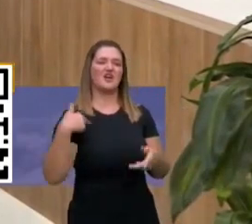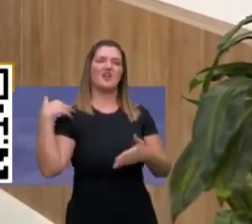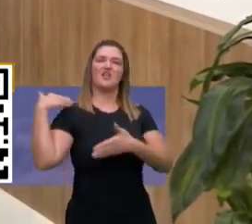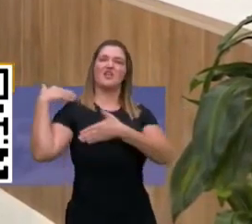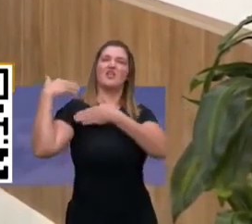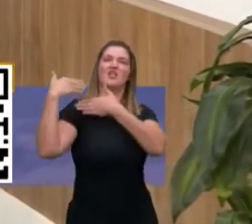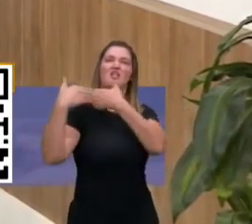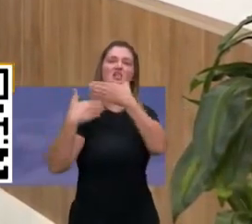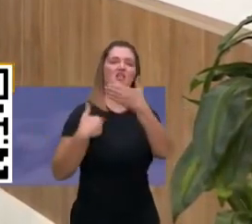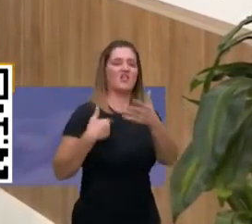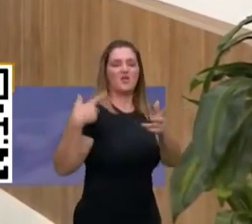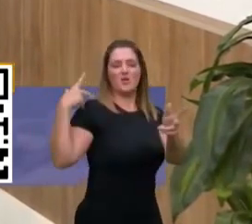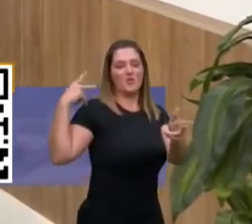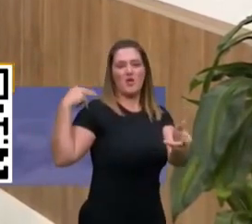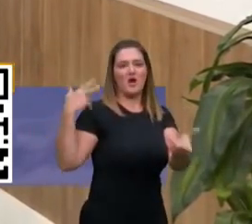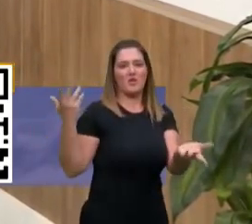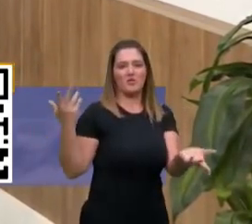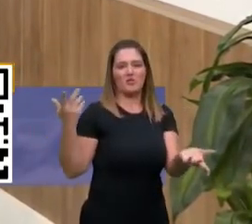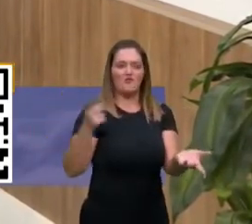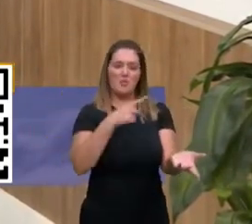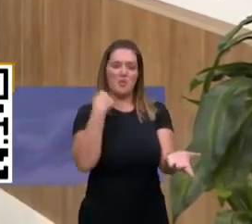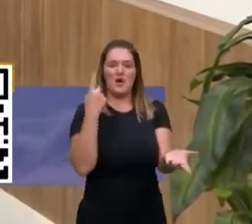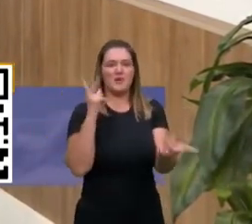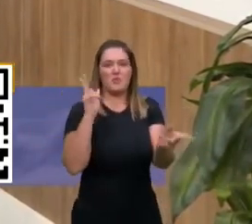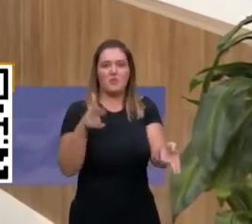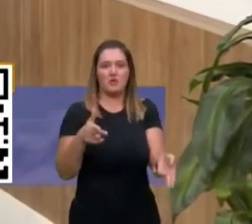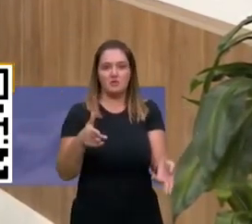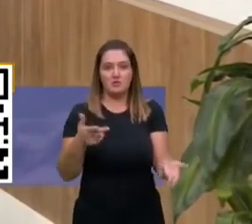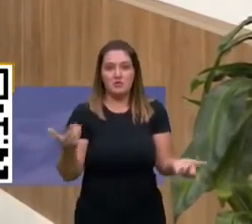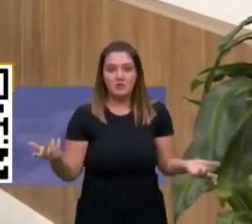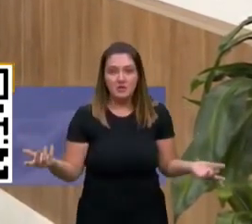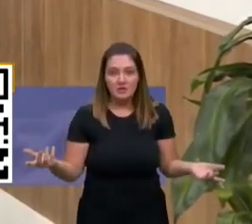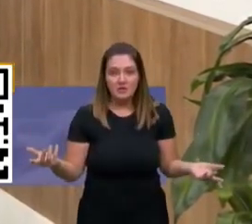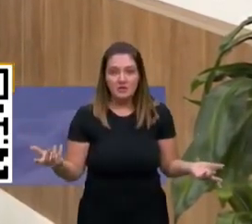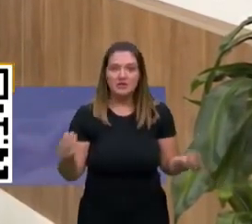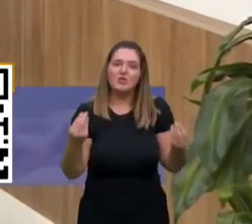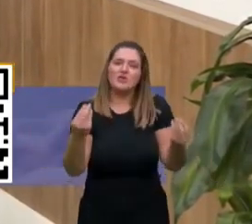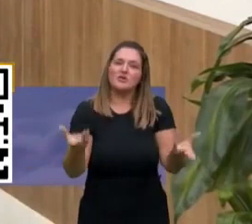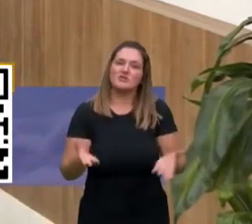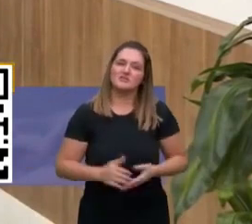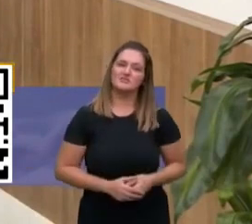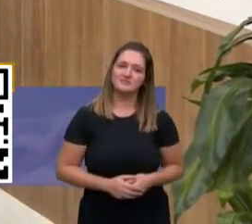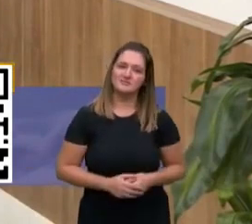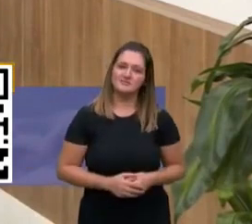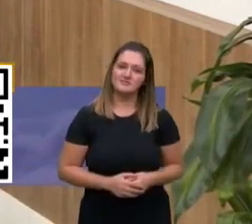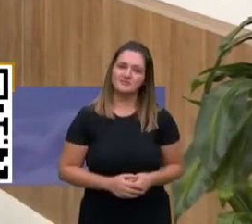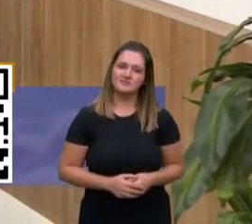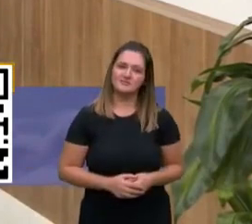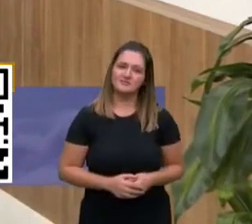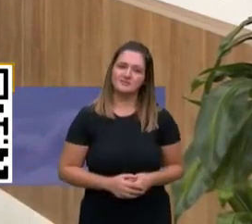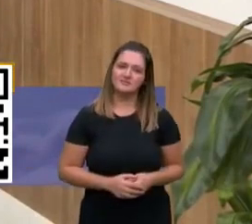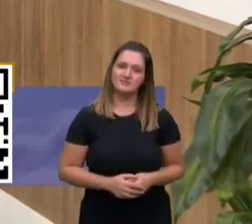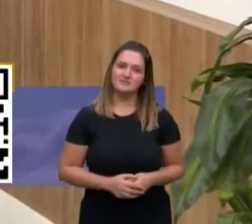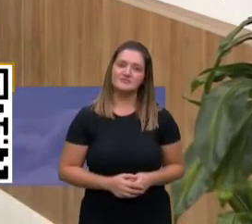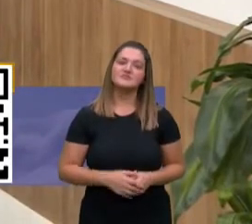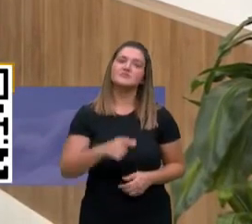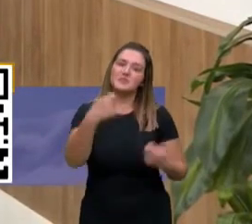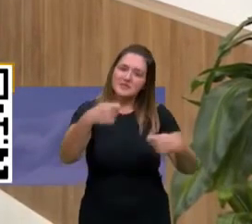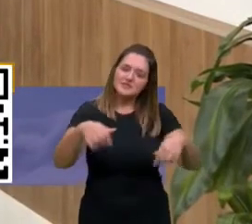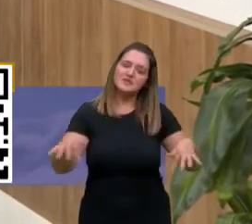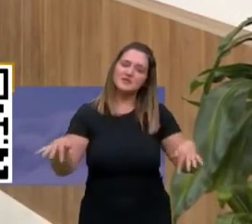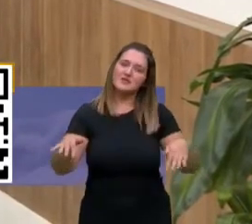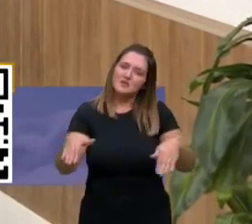era assim, eu nasci assim e vou morrer assim. Que conversa é essa, rapaz? Que conversa é essa? Onde